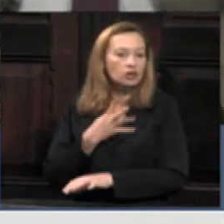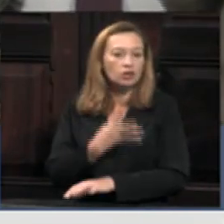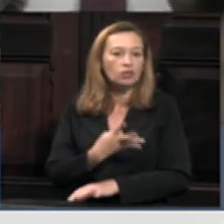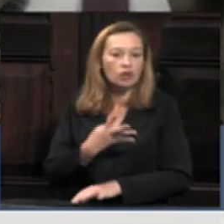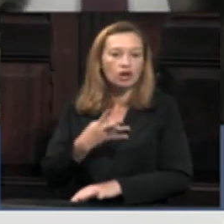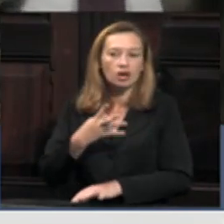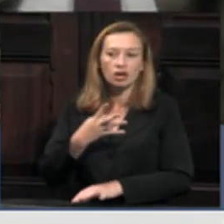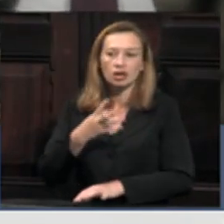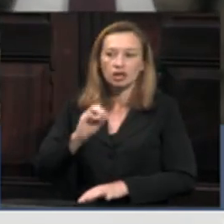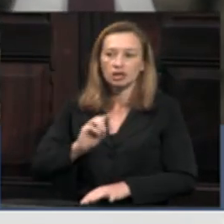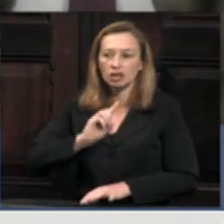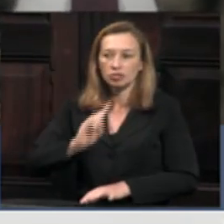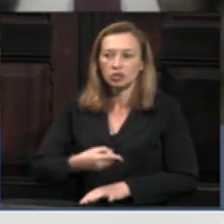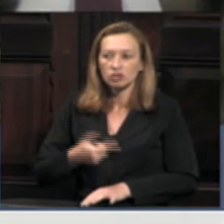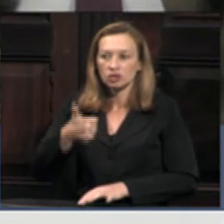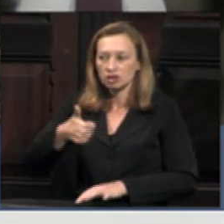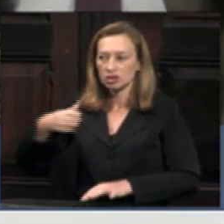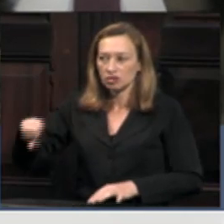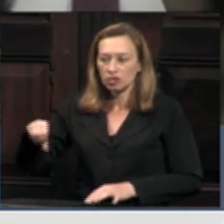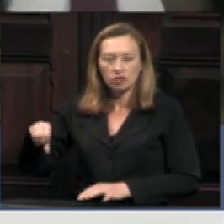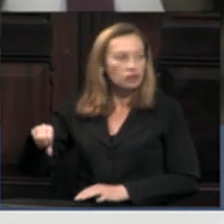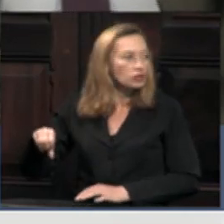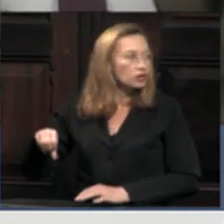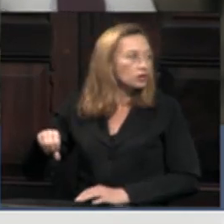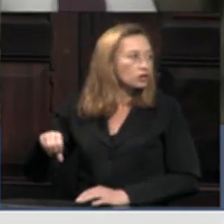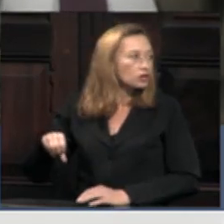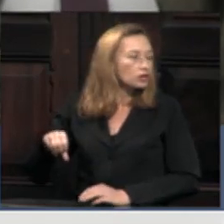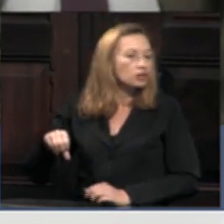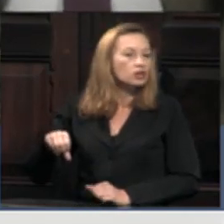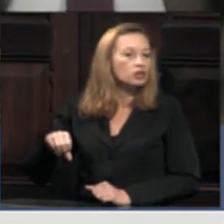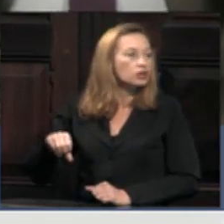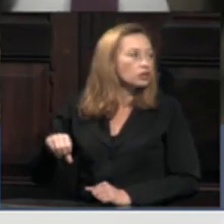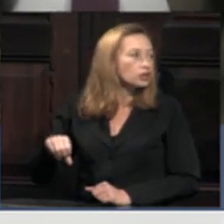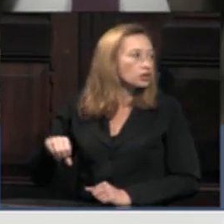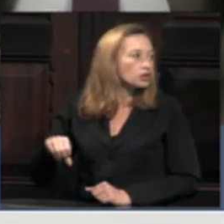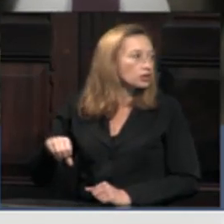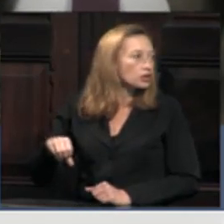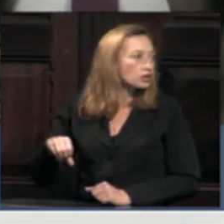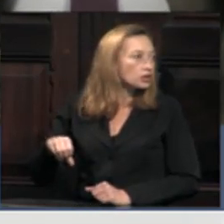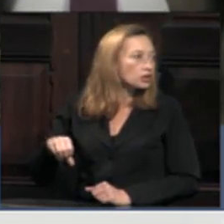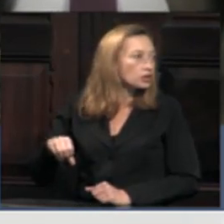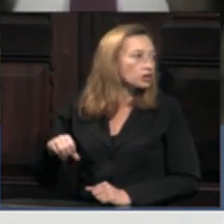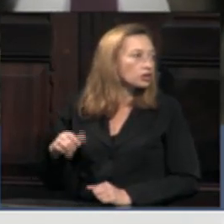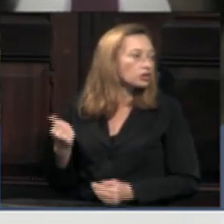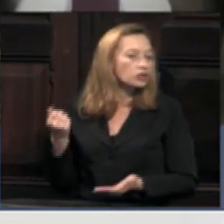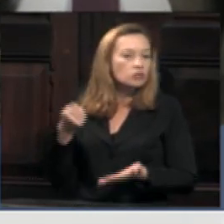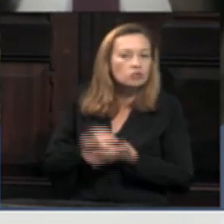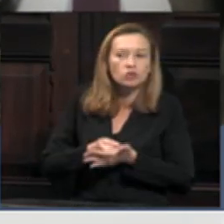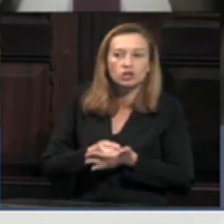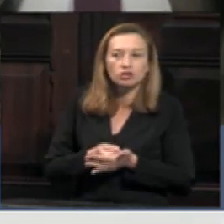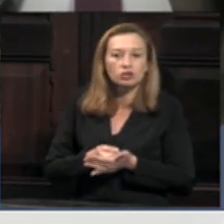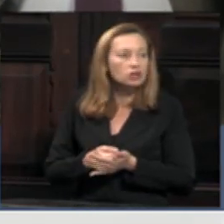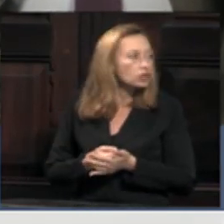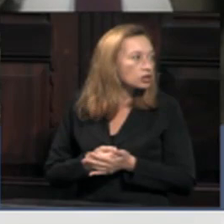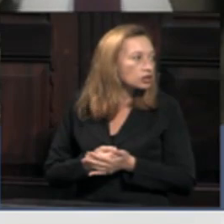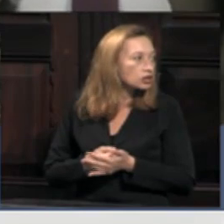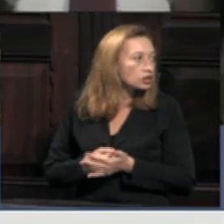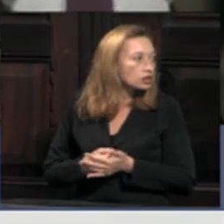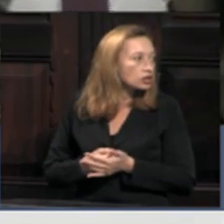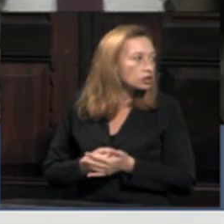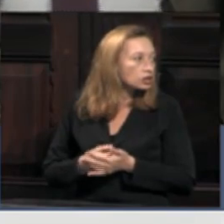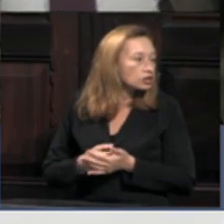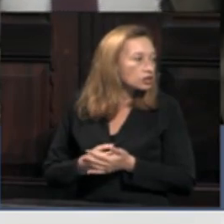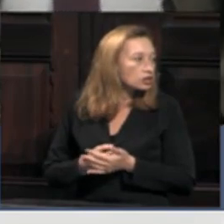4119, de 1º de julho de 2003, para dispor sobre a obrigatoriedade de aplicação de teste de